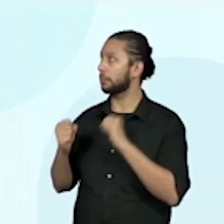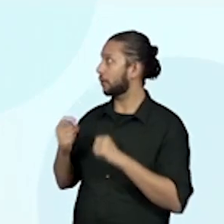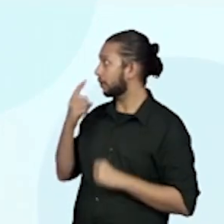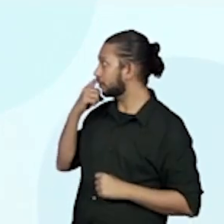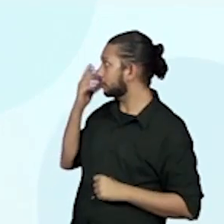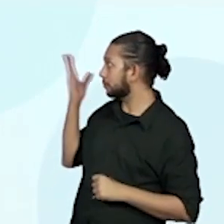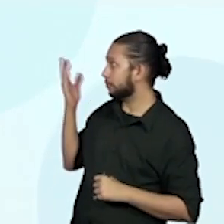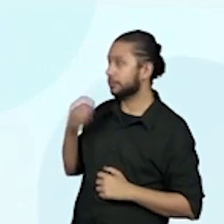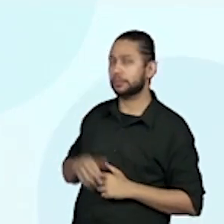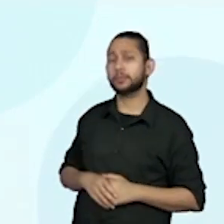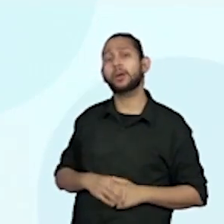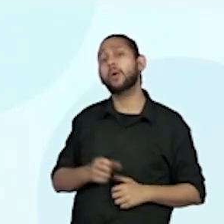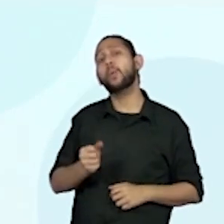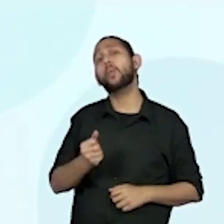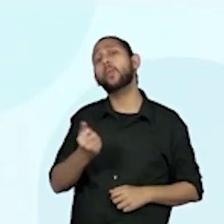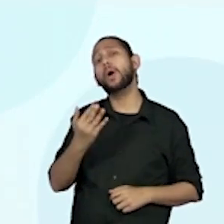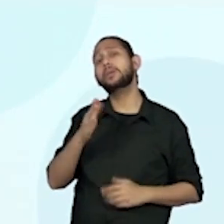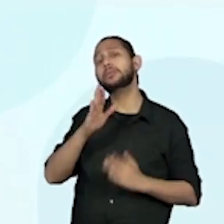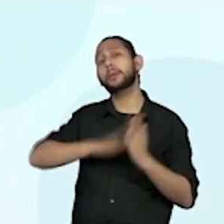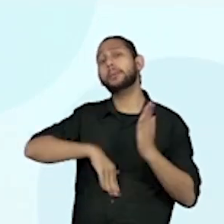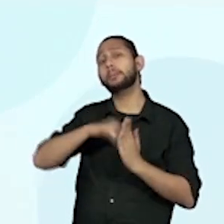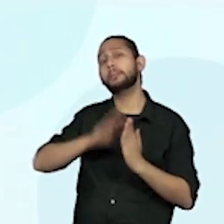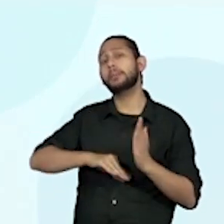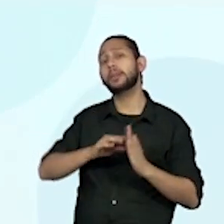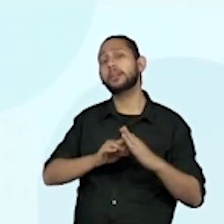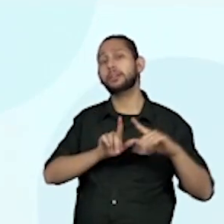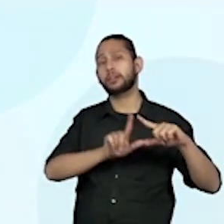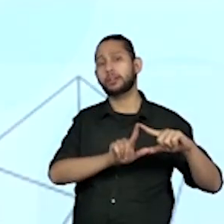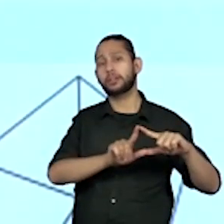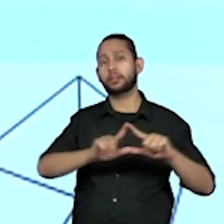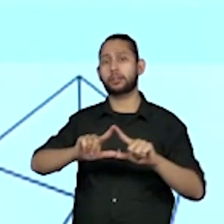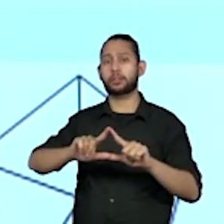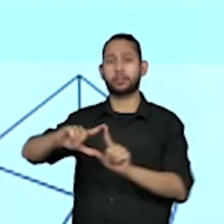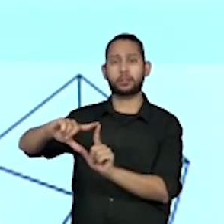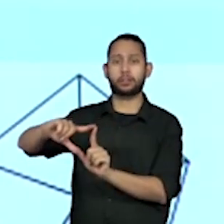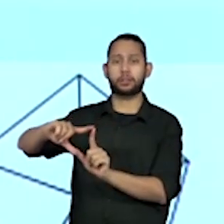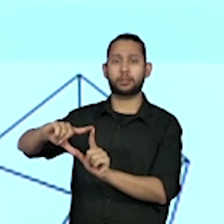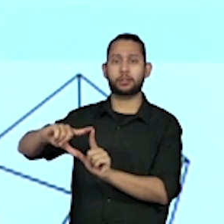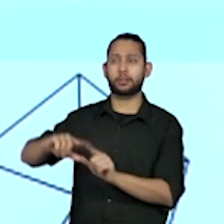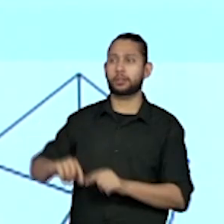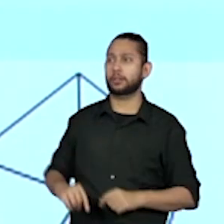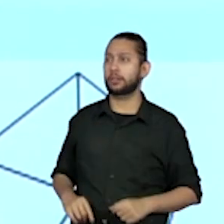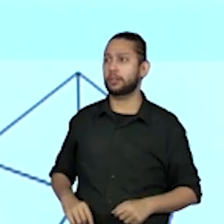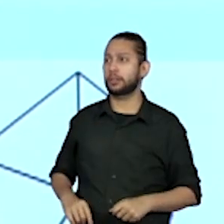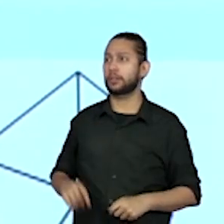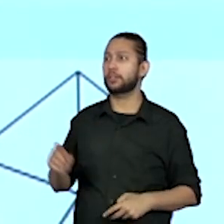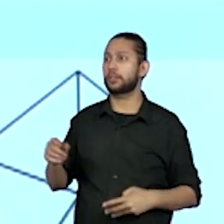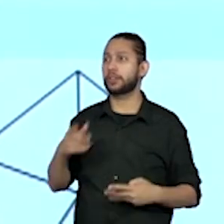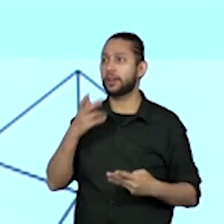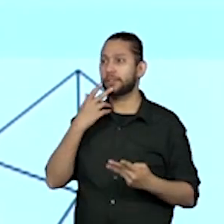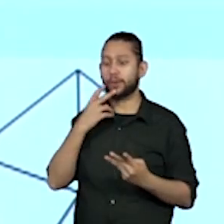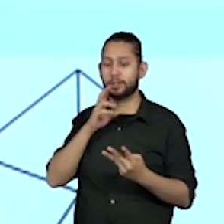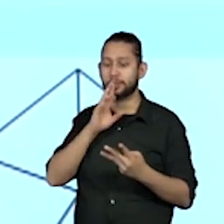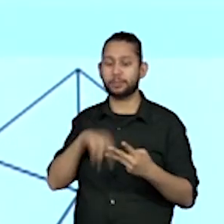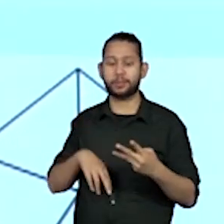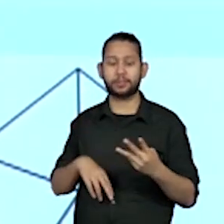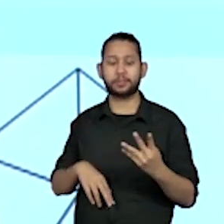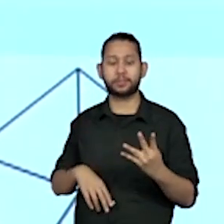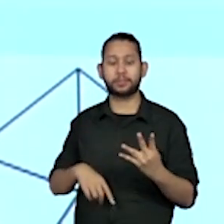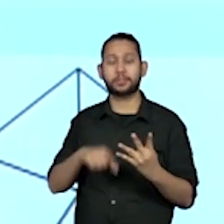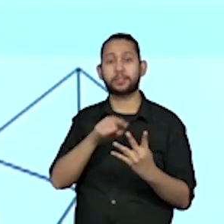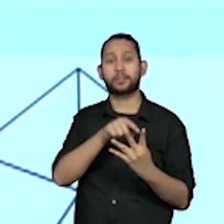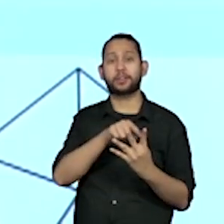Eu vou pintar quantas partes dessa imagem agora? O Felipe já foi rápido e já me deu a resposta.